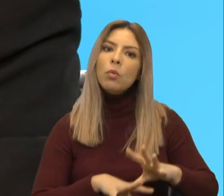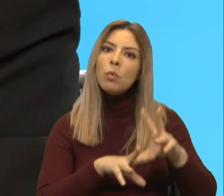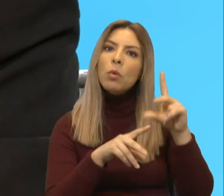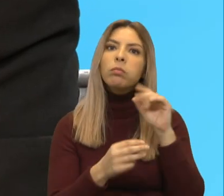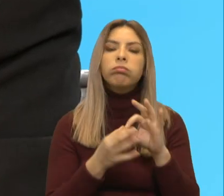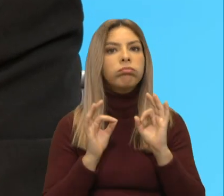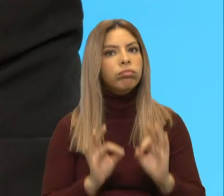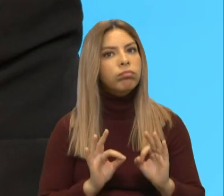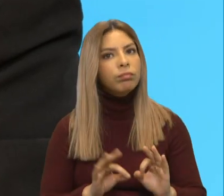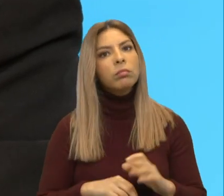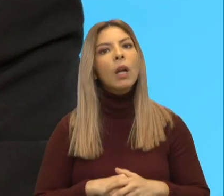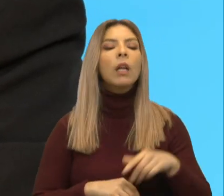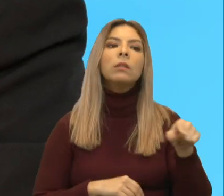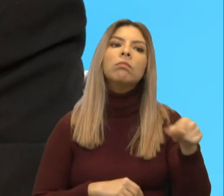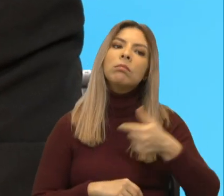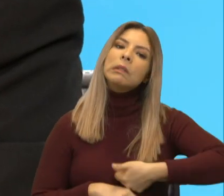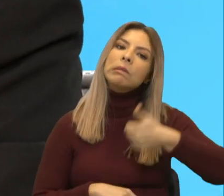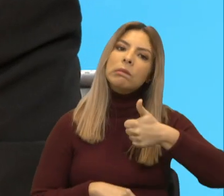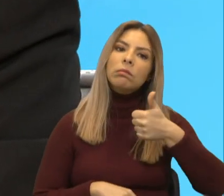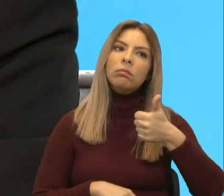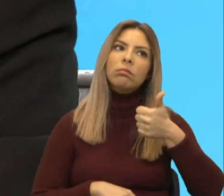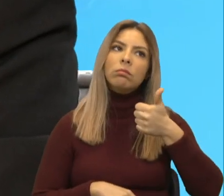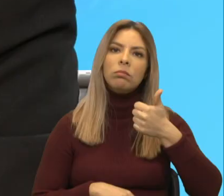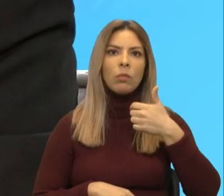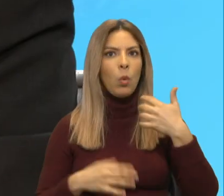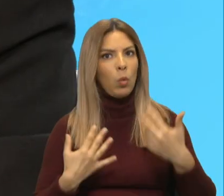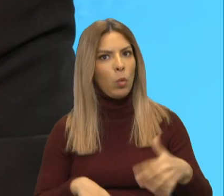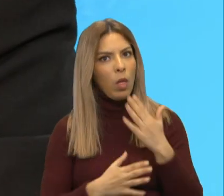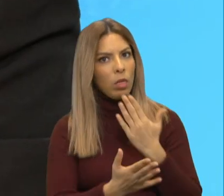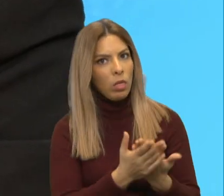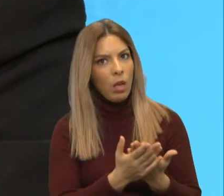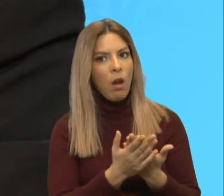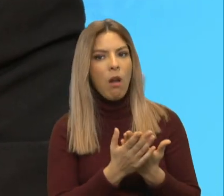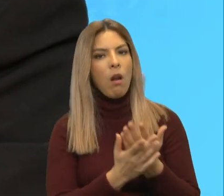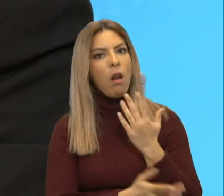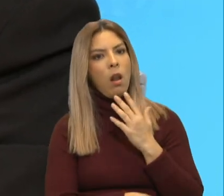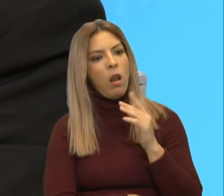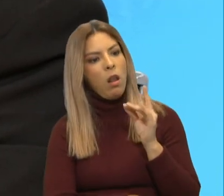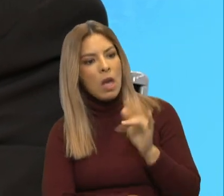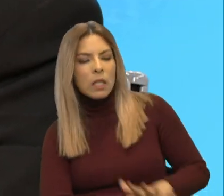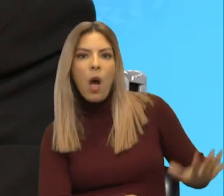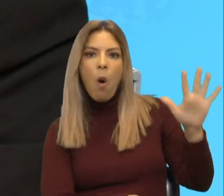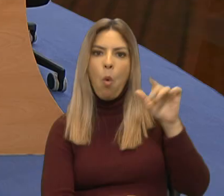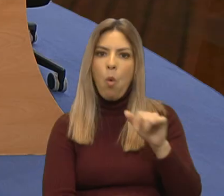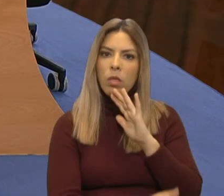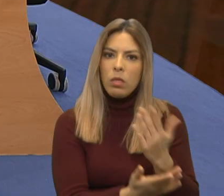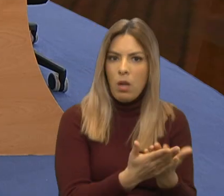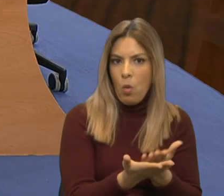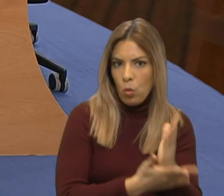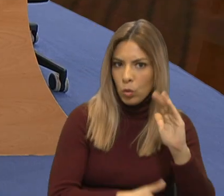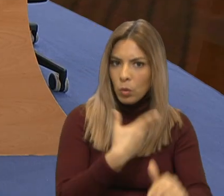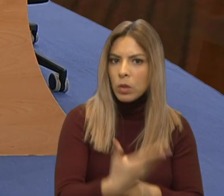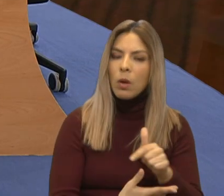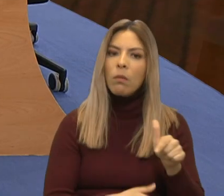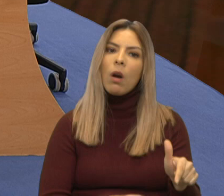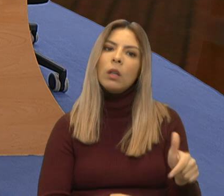Então, foi um contributo grande que a Igreja deu à nação e continua a dar. Eu costumo dizer que o contributo da Igreja Católica,